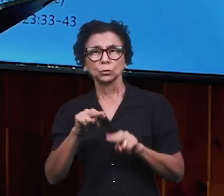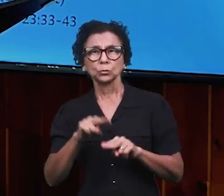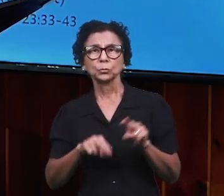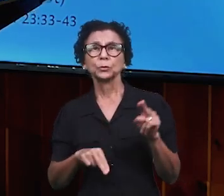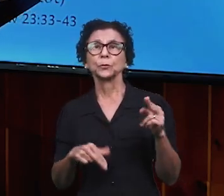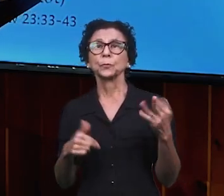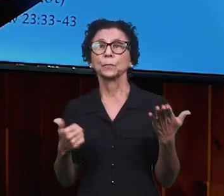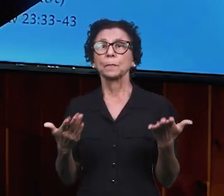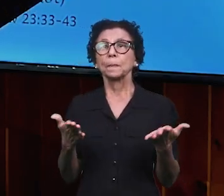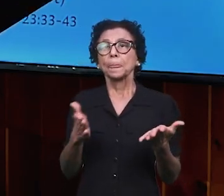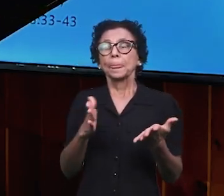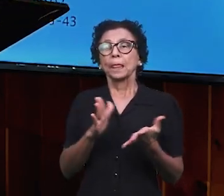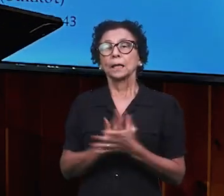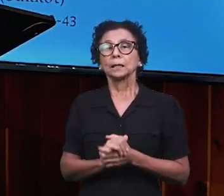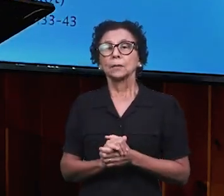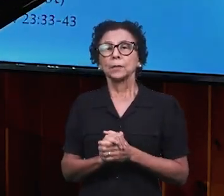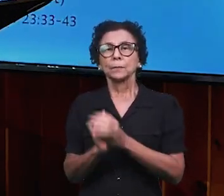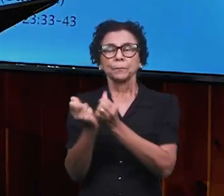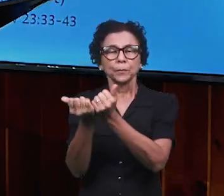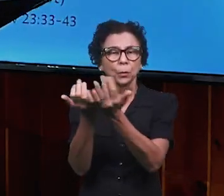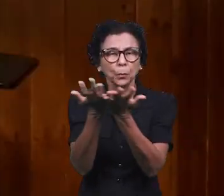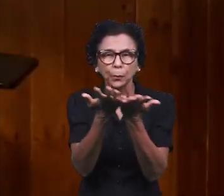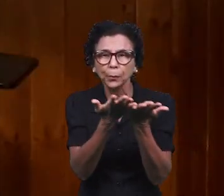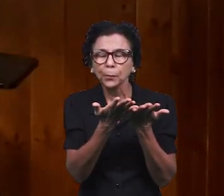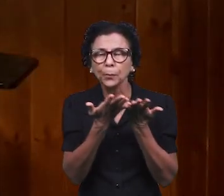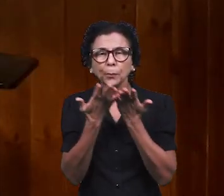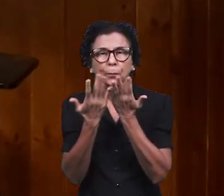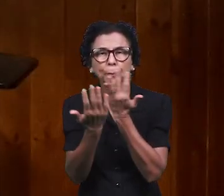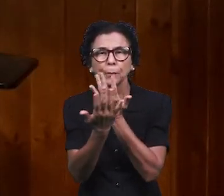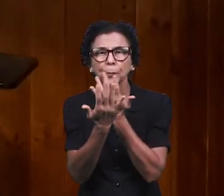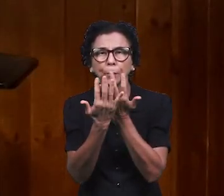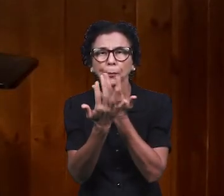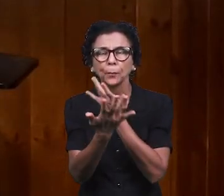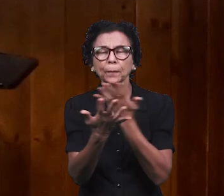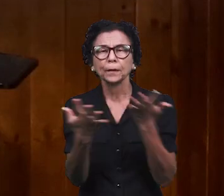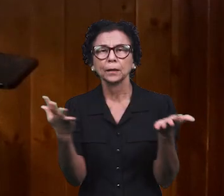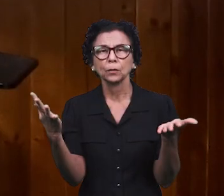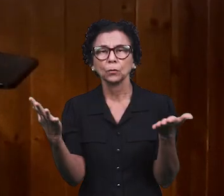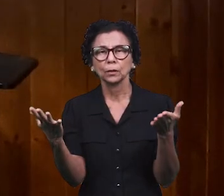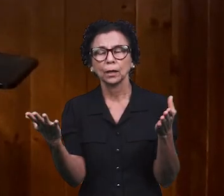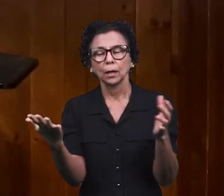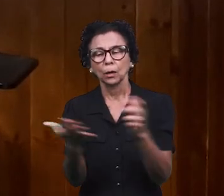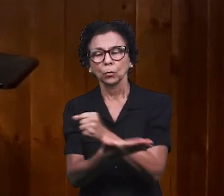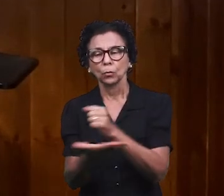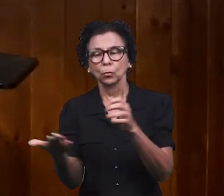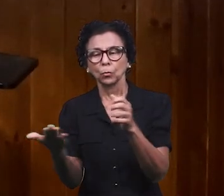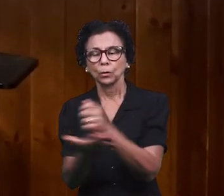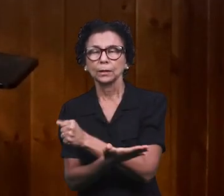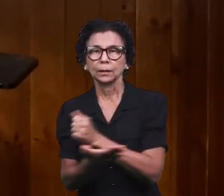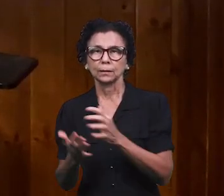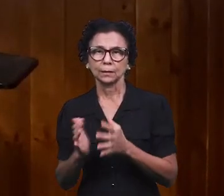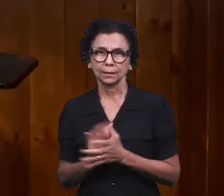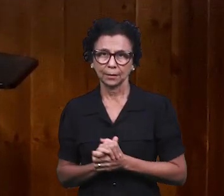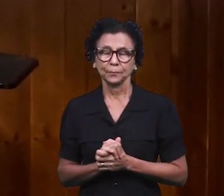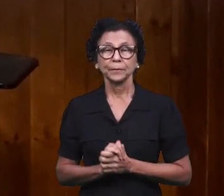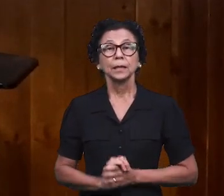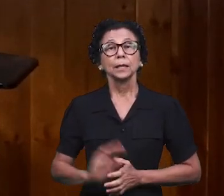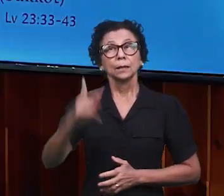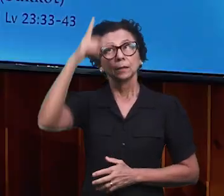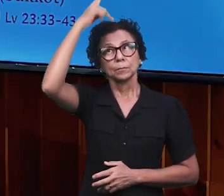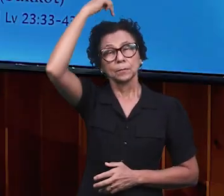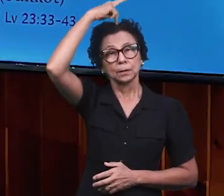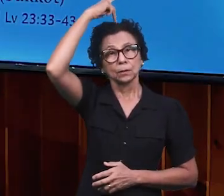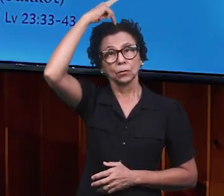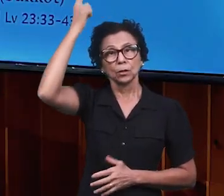trigo. E para nós, representa o Pentecostes, os irmãos sabem, né? Derramar do Espírito Santo para a vida da